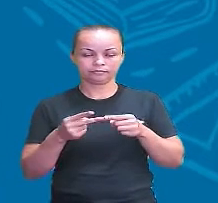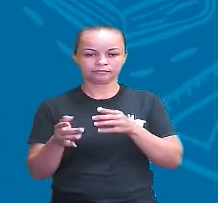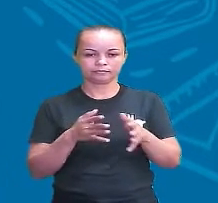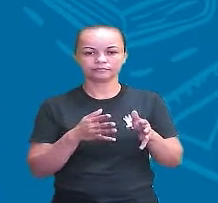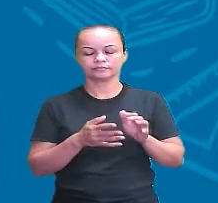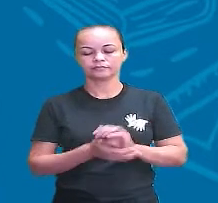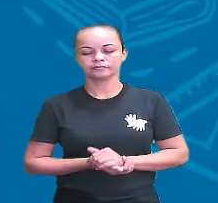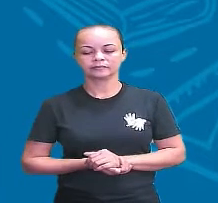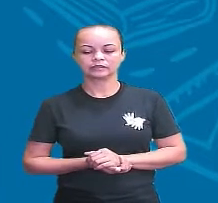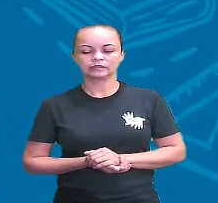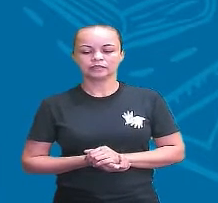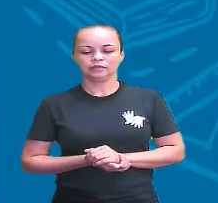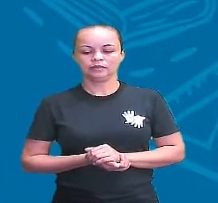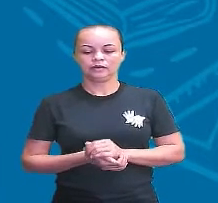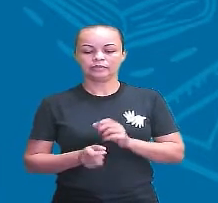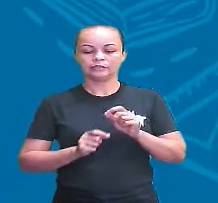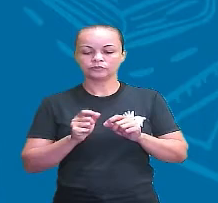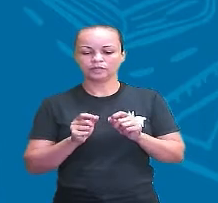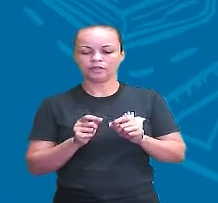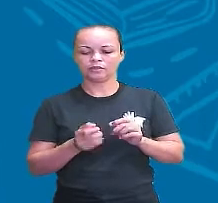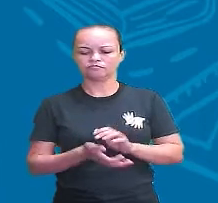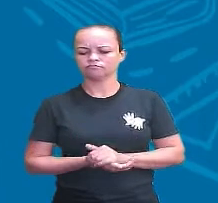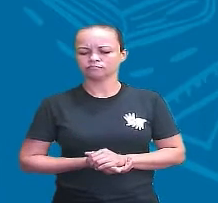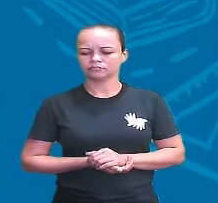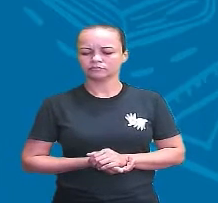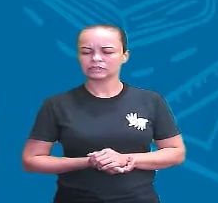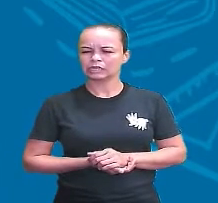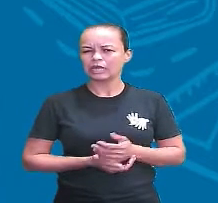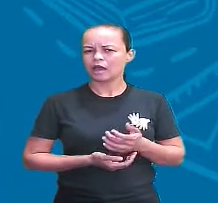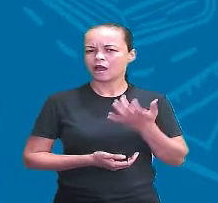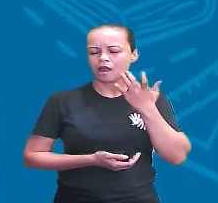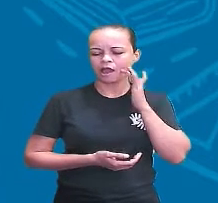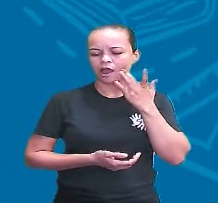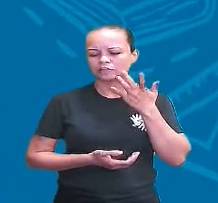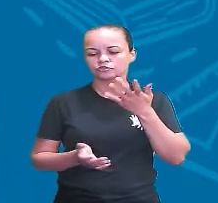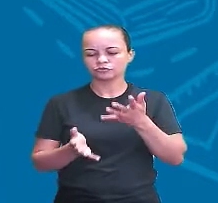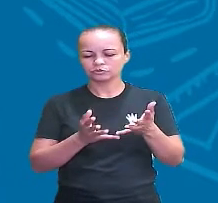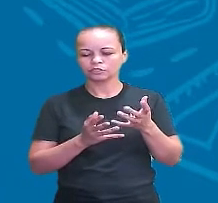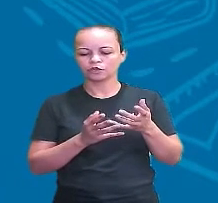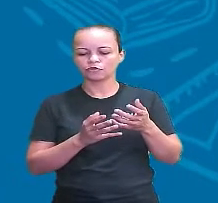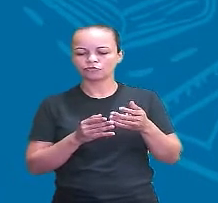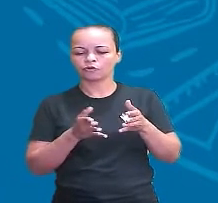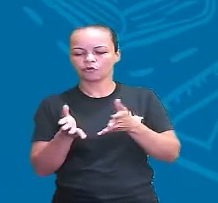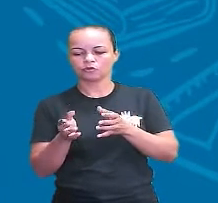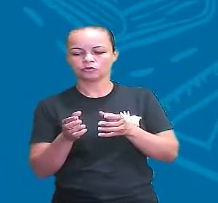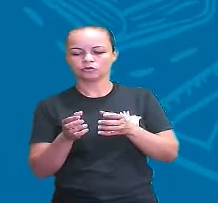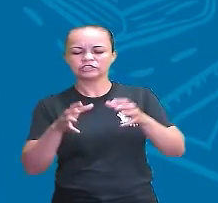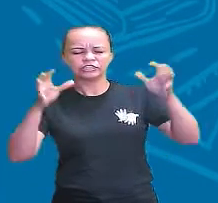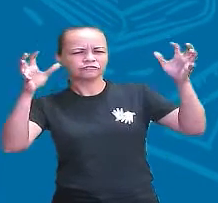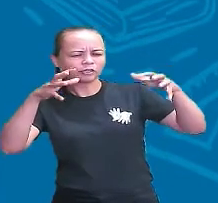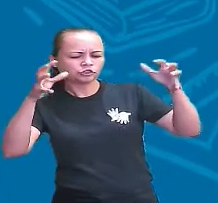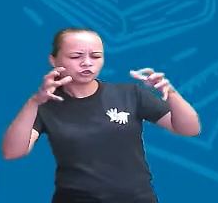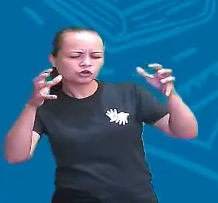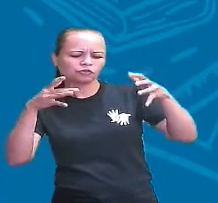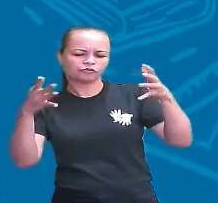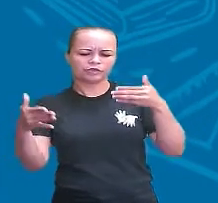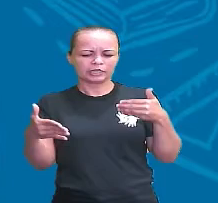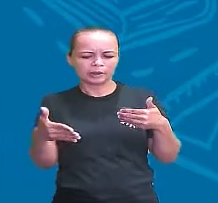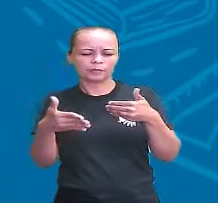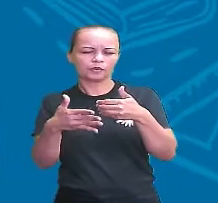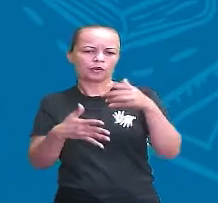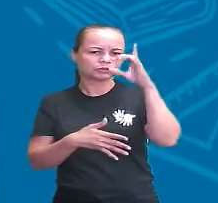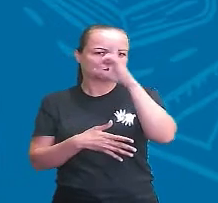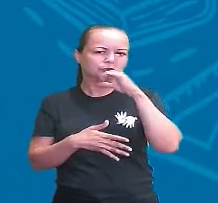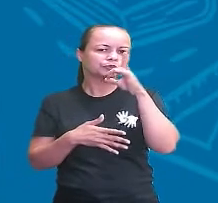rain next Sunday. Então, mesmo pensamento. It é o sujeito, will é a partícula que vai dar